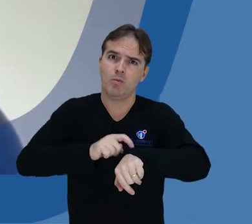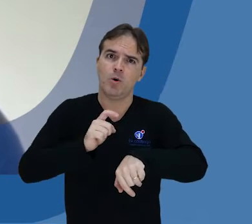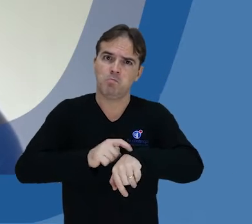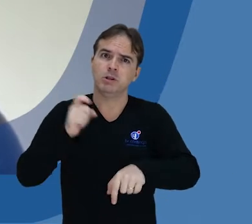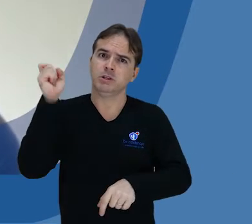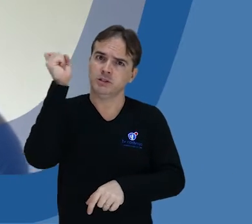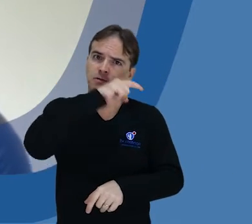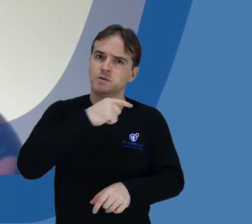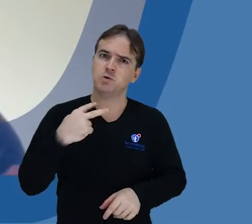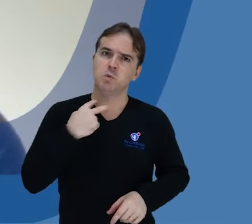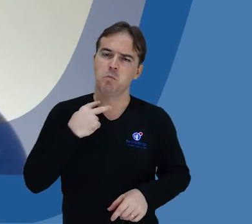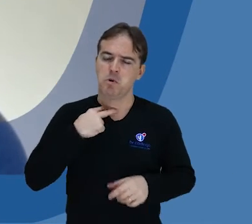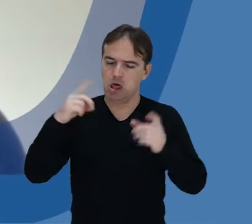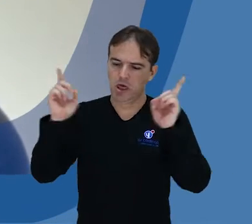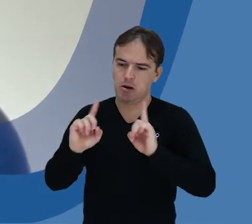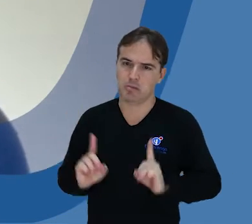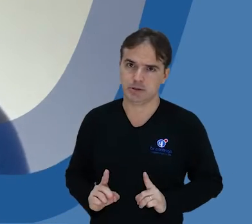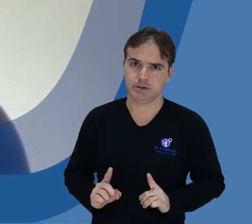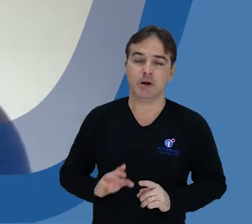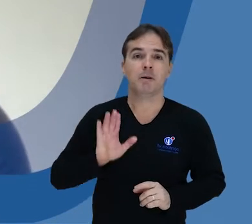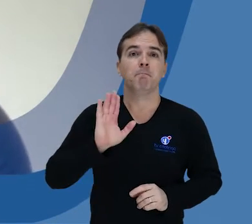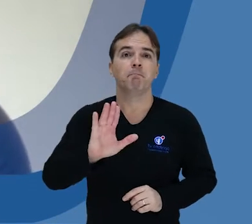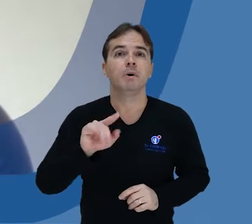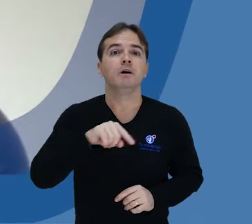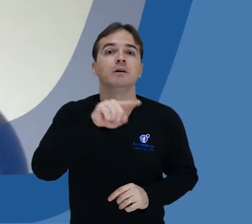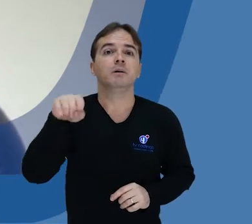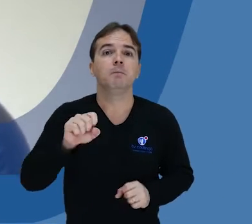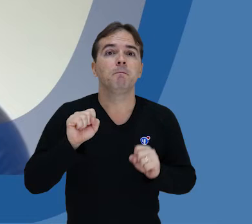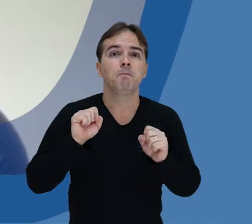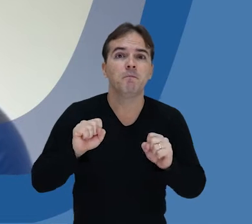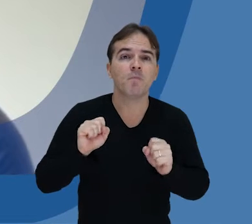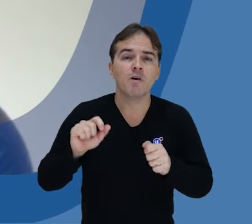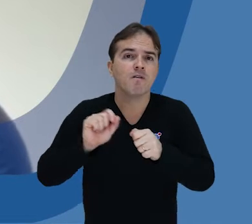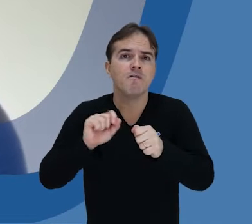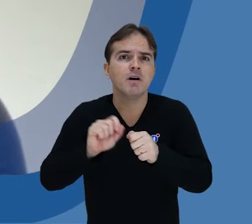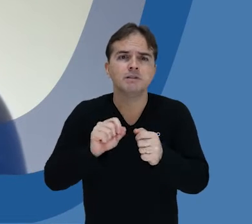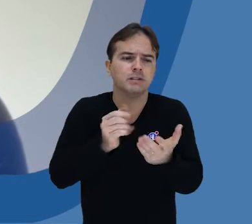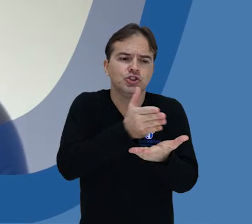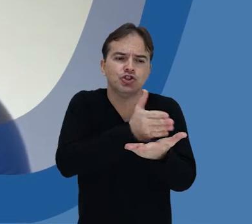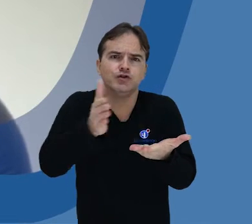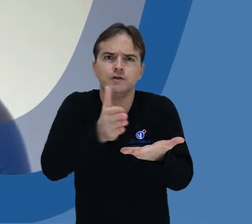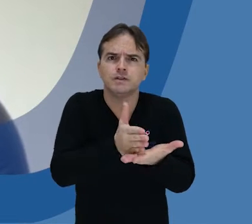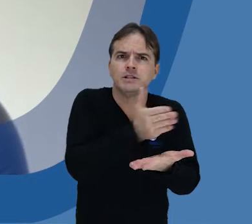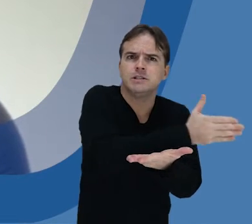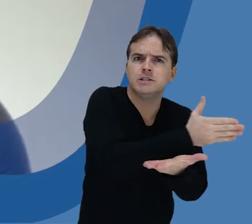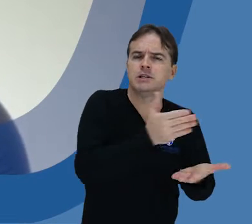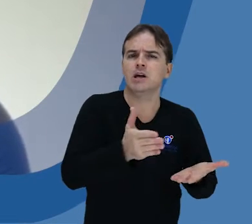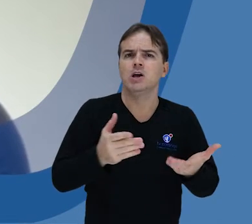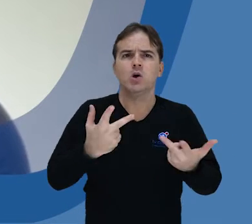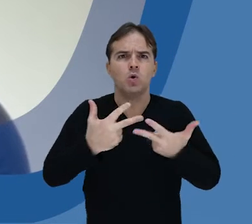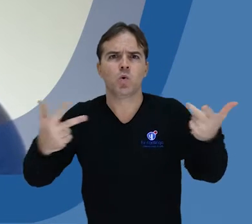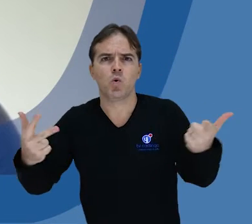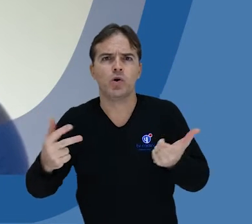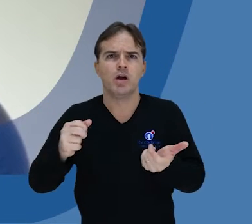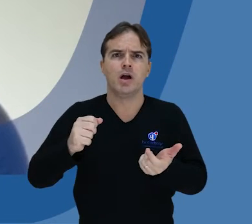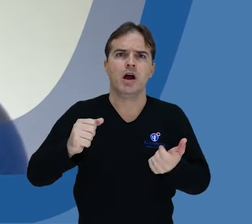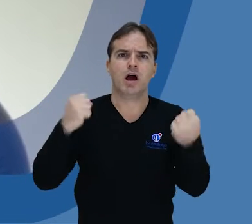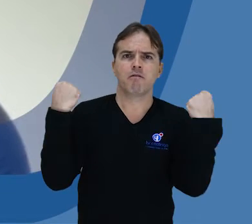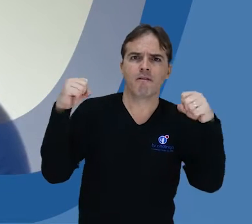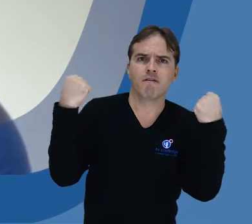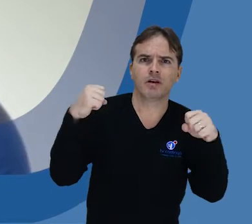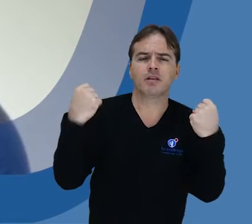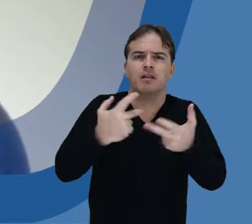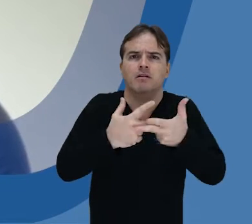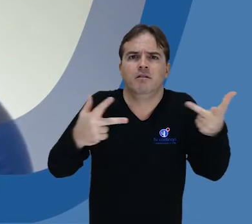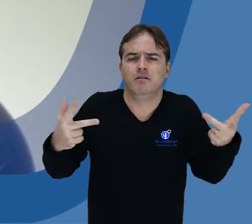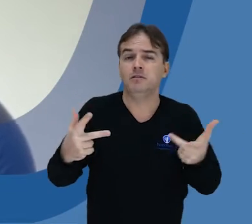estamos vivendo. No mais, nós podemos fazer ou dividir as nossas intervenções, as atividades que nós